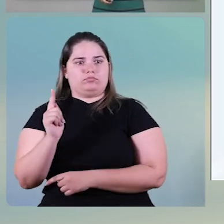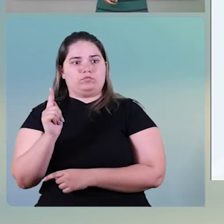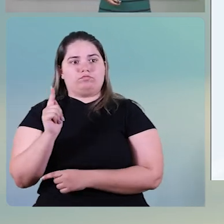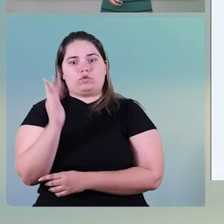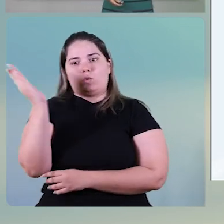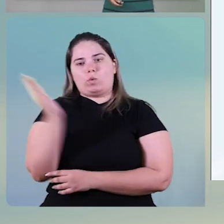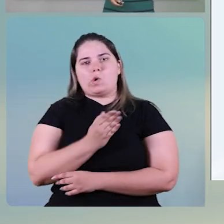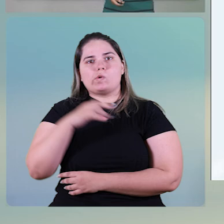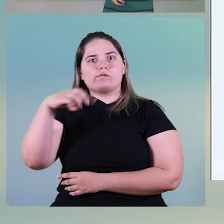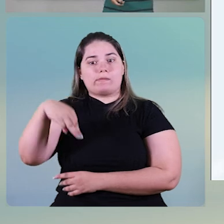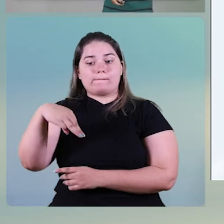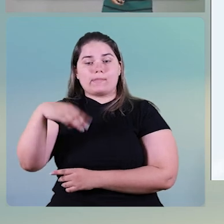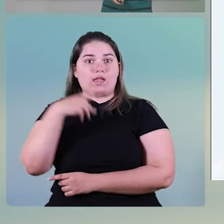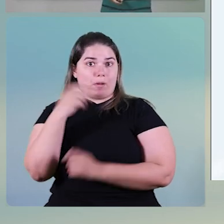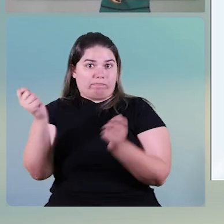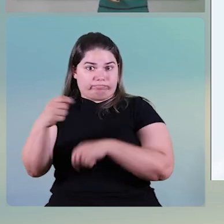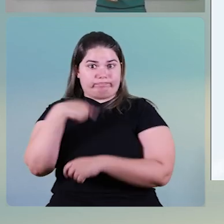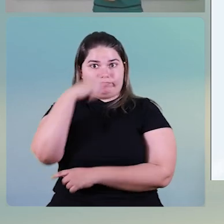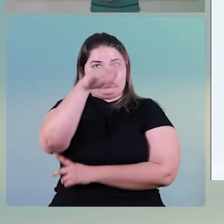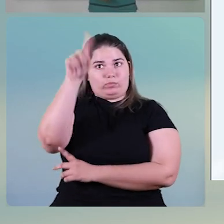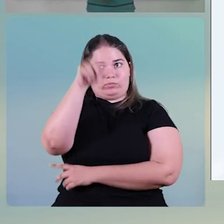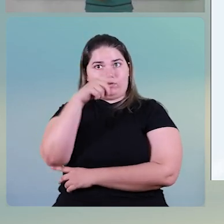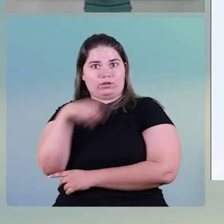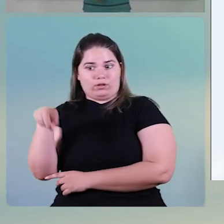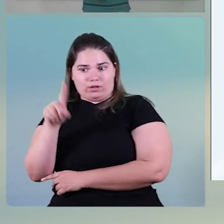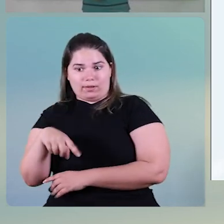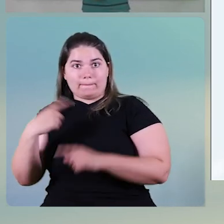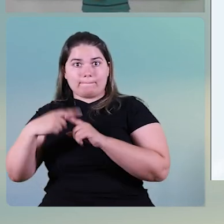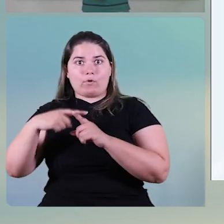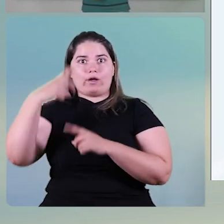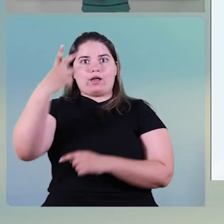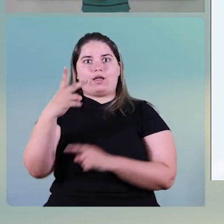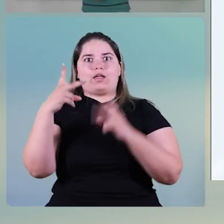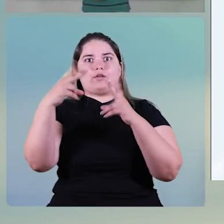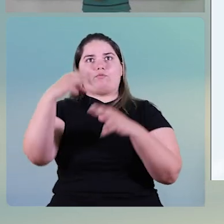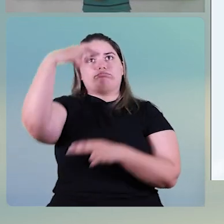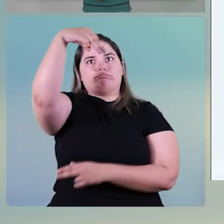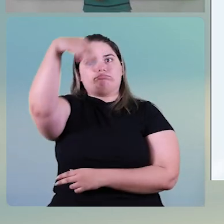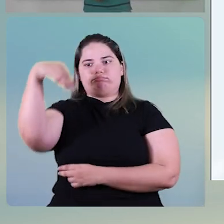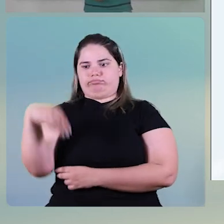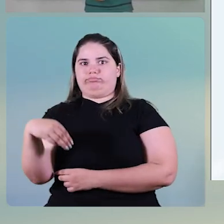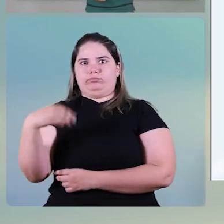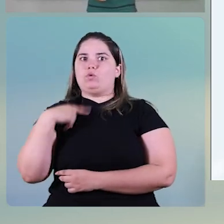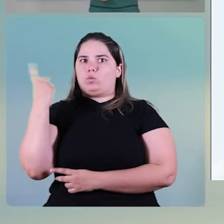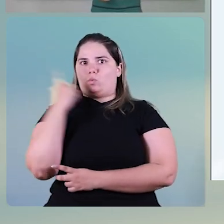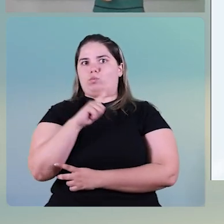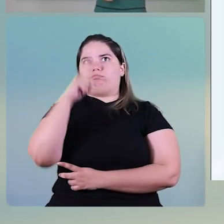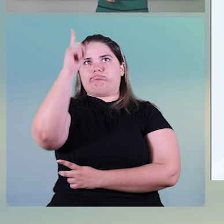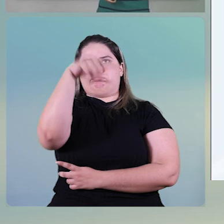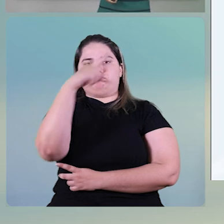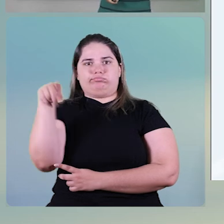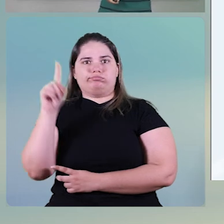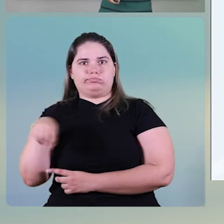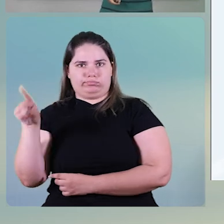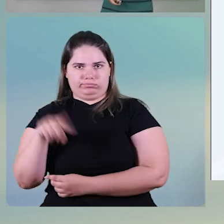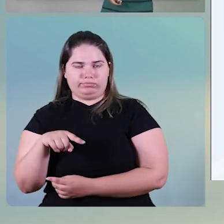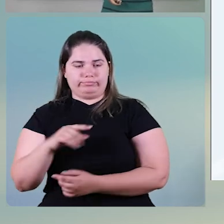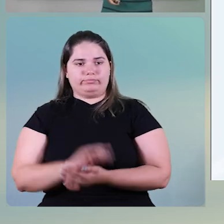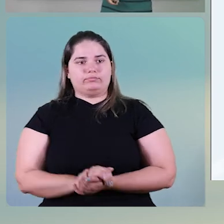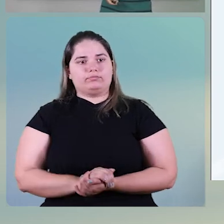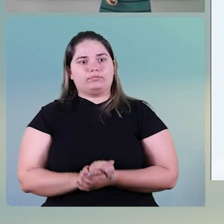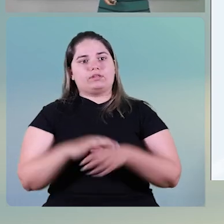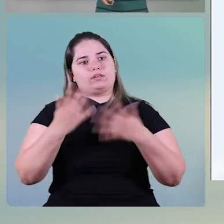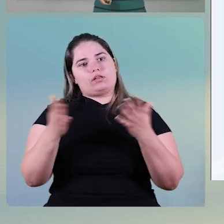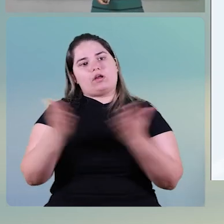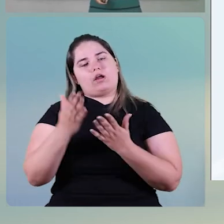o m, e aí eu encontro que a aceleração vai ser dada pelo produto do coeficiente de atrito, μ,